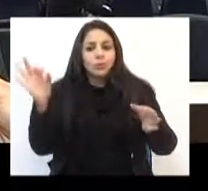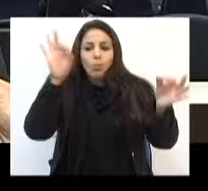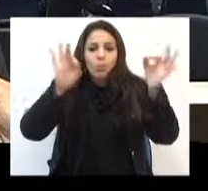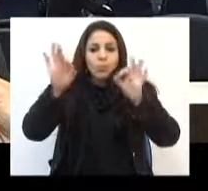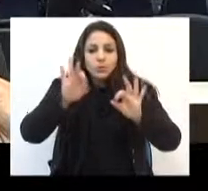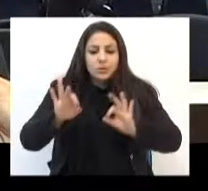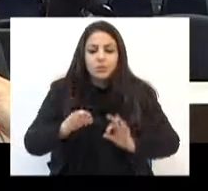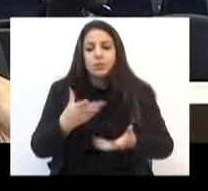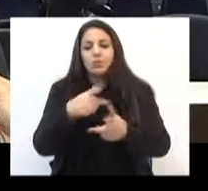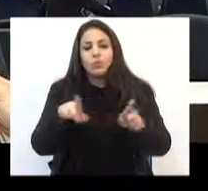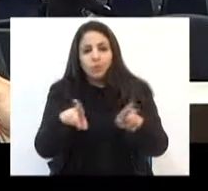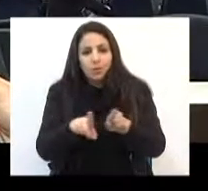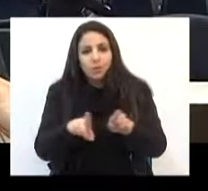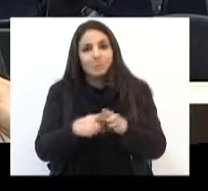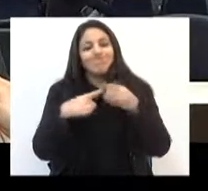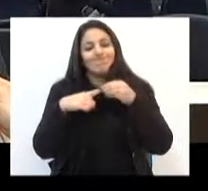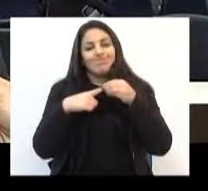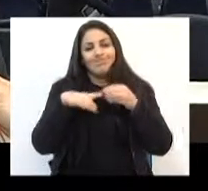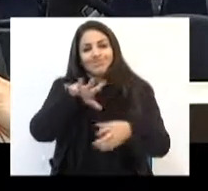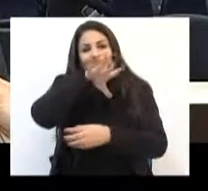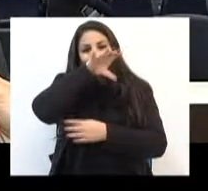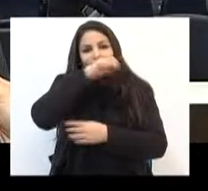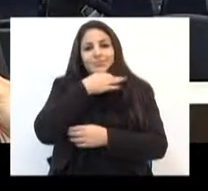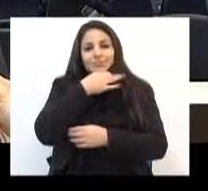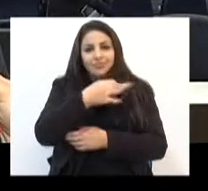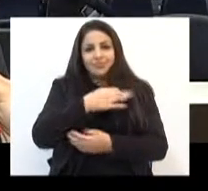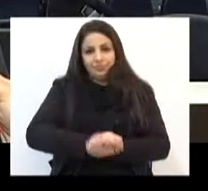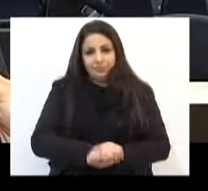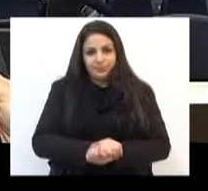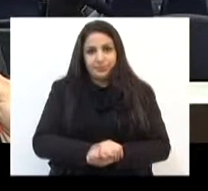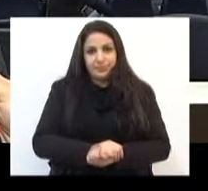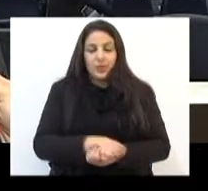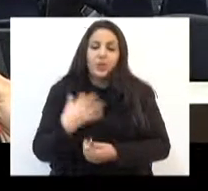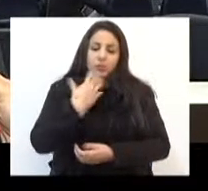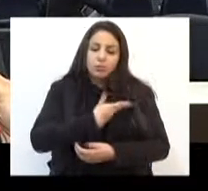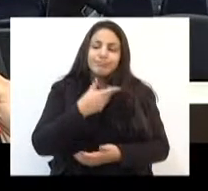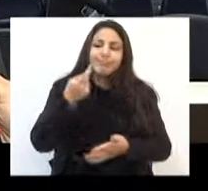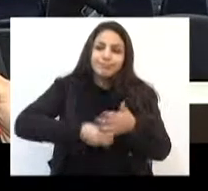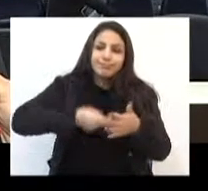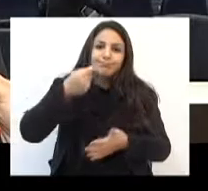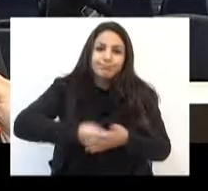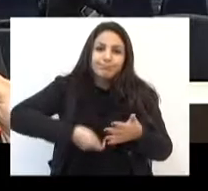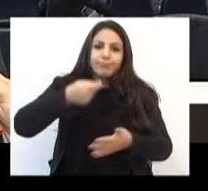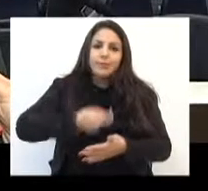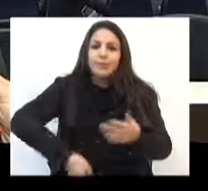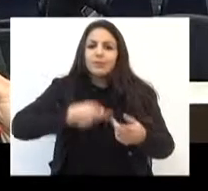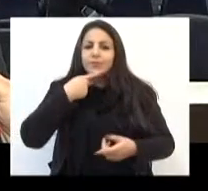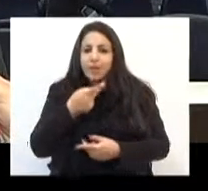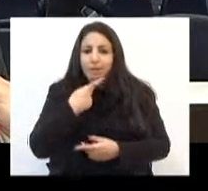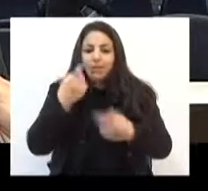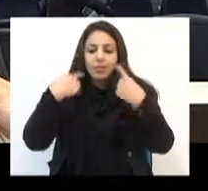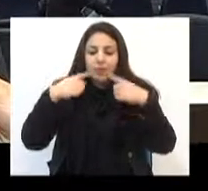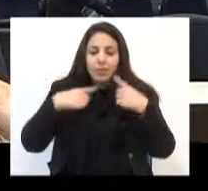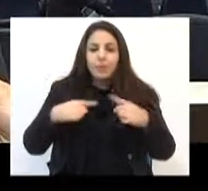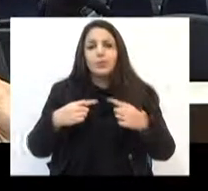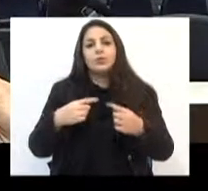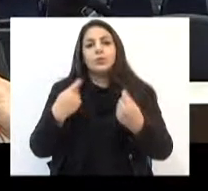cheiro, né, que as pessoas não podem receber, digamos, visita em casa, se sentem constrangidos pelo odor que é muito